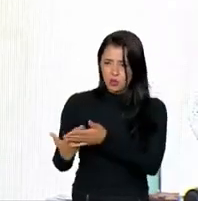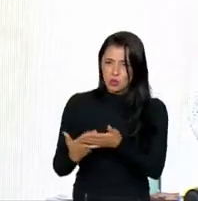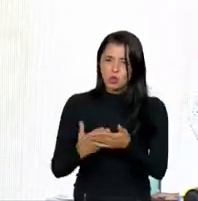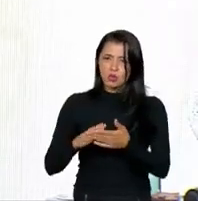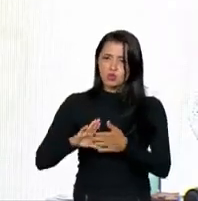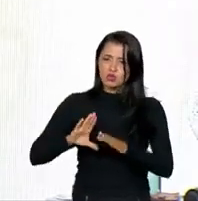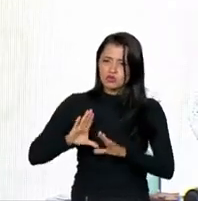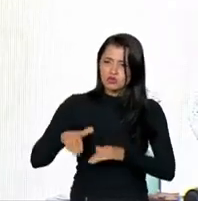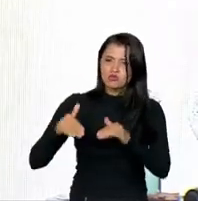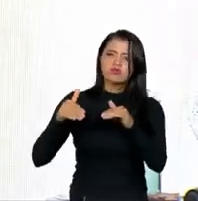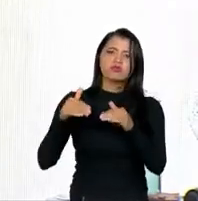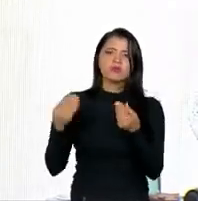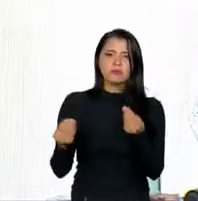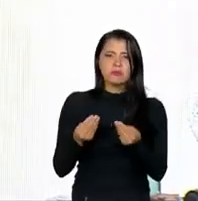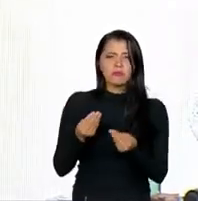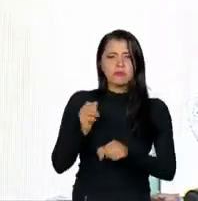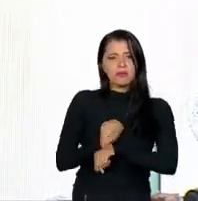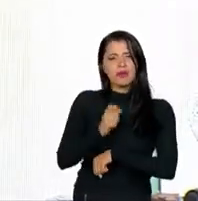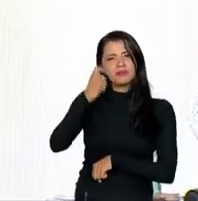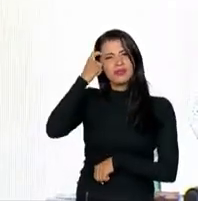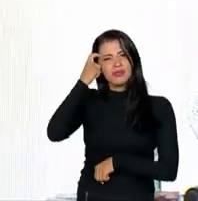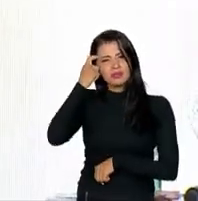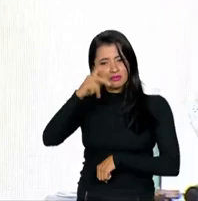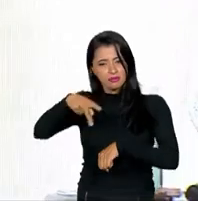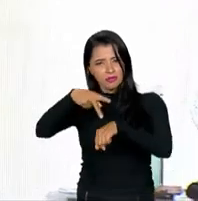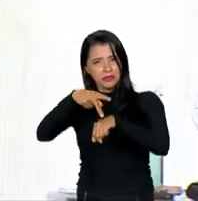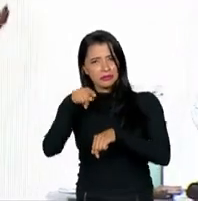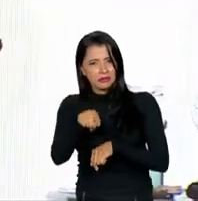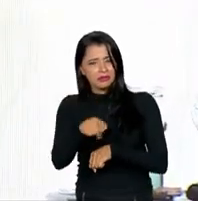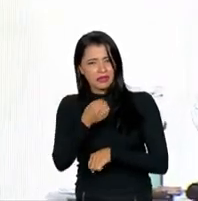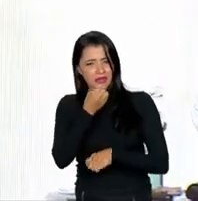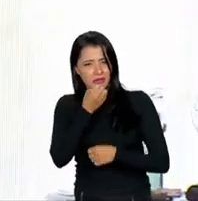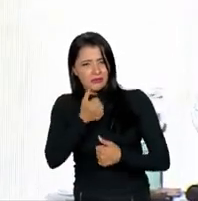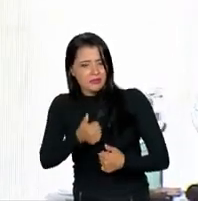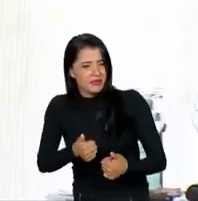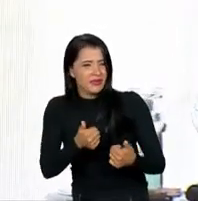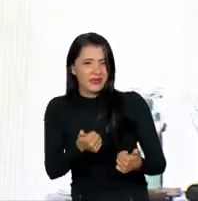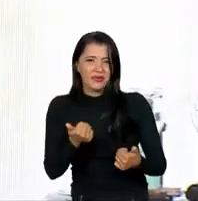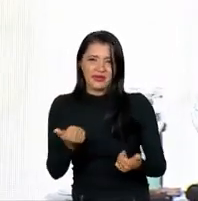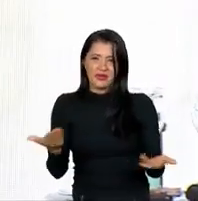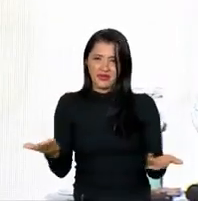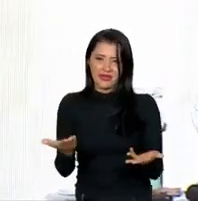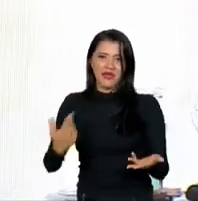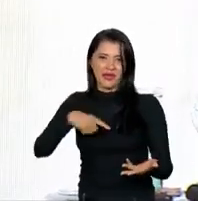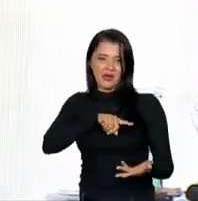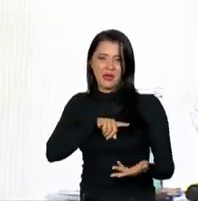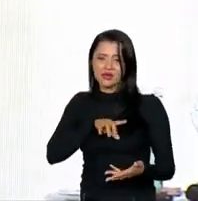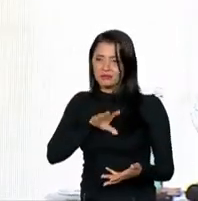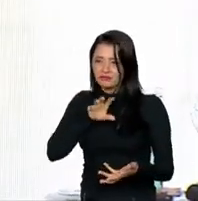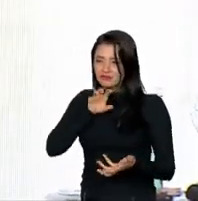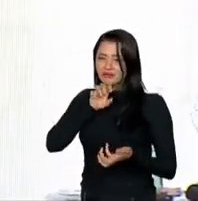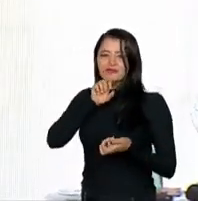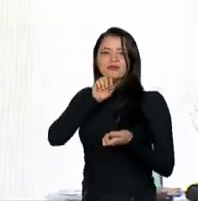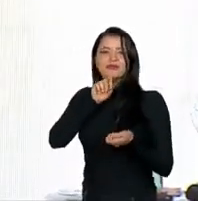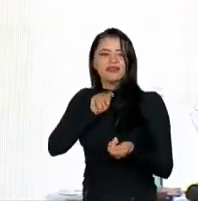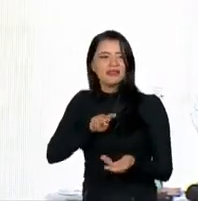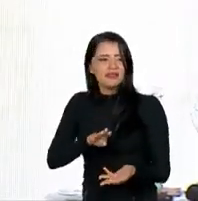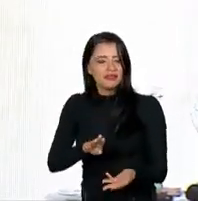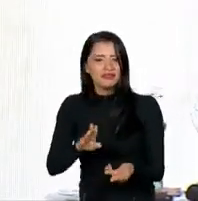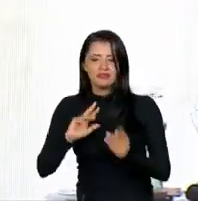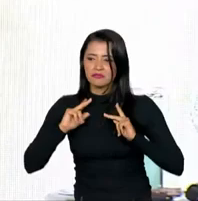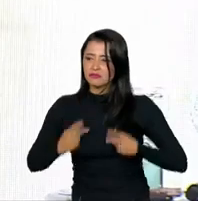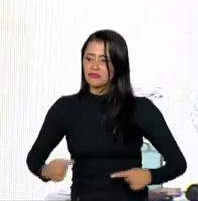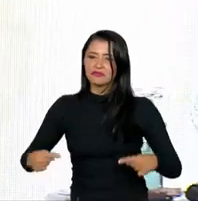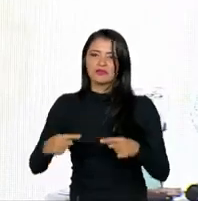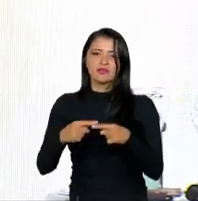gente para e pensa num país que bom que a gente agora está respirando, tendo um senso mais